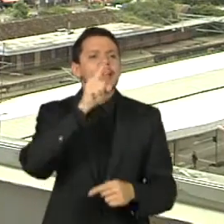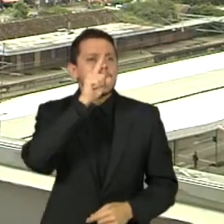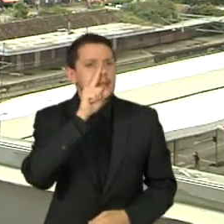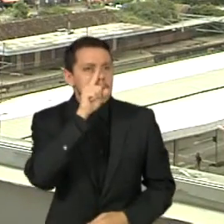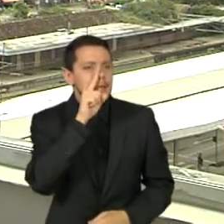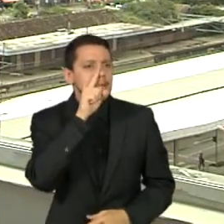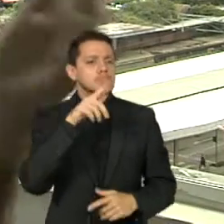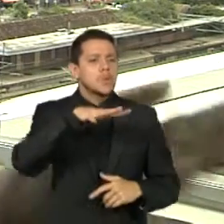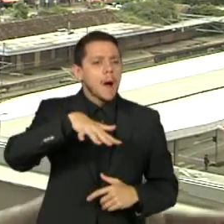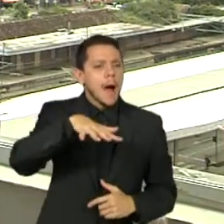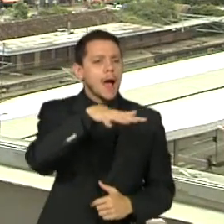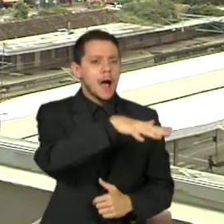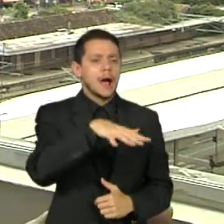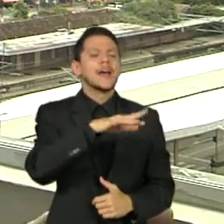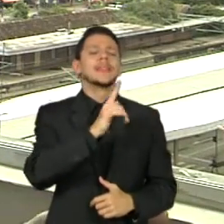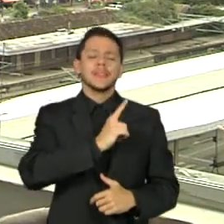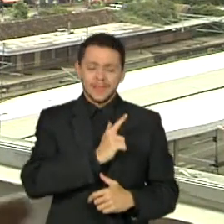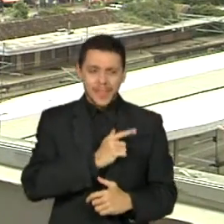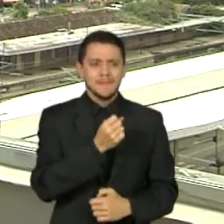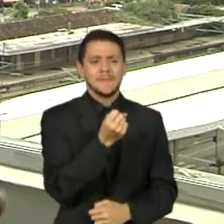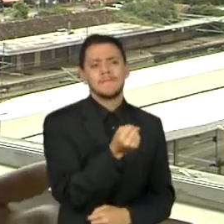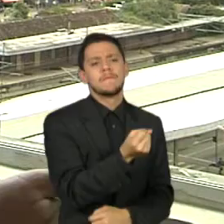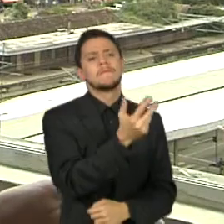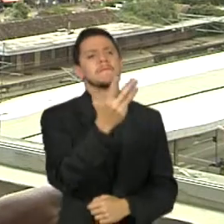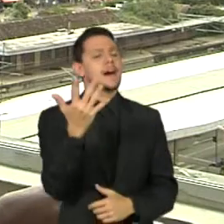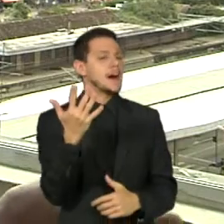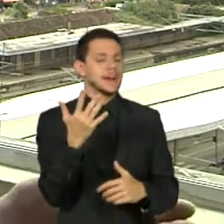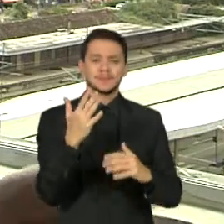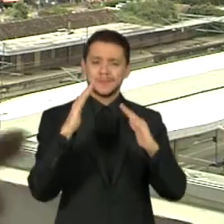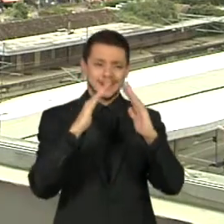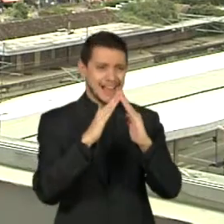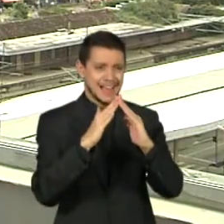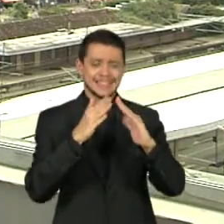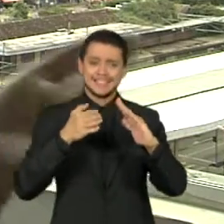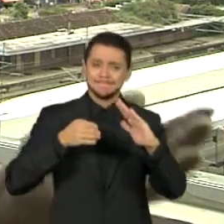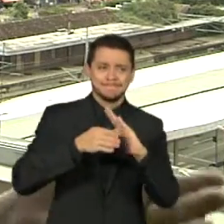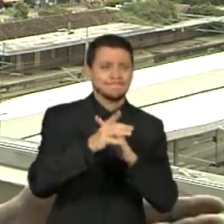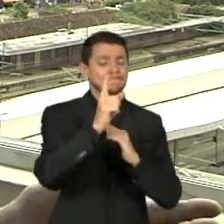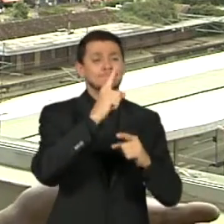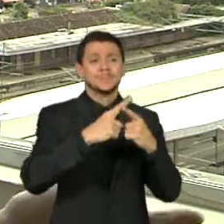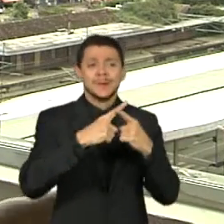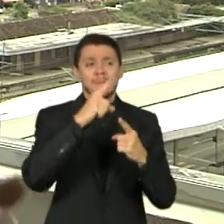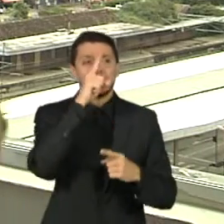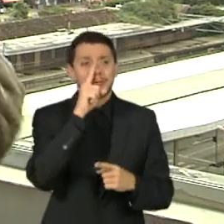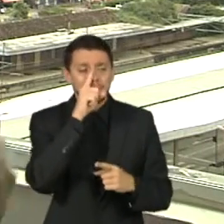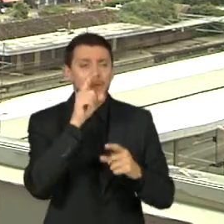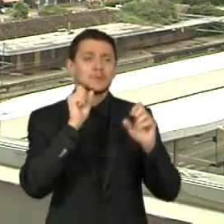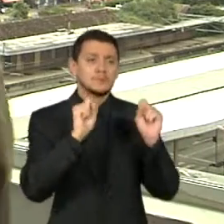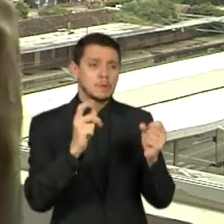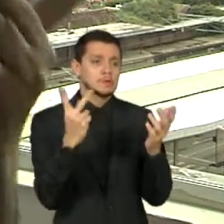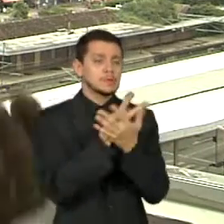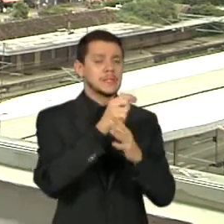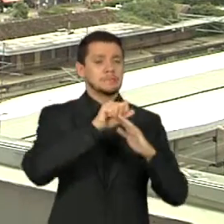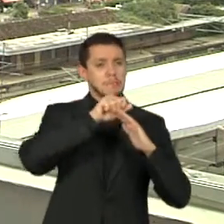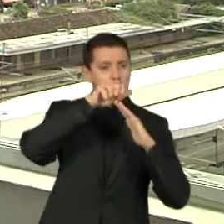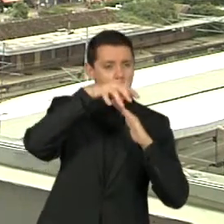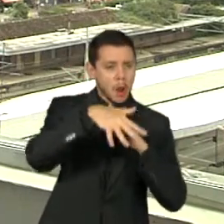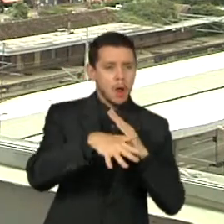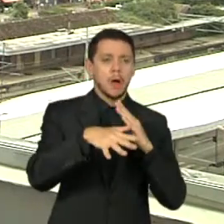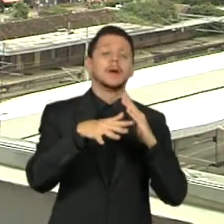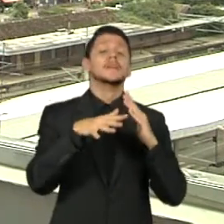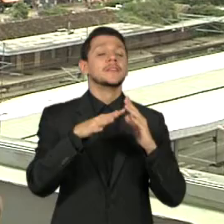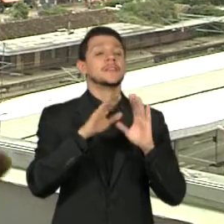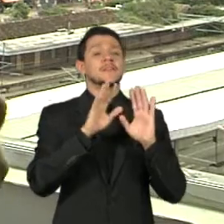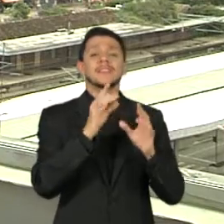interditada dezenas de casas no município todo. Então, as que